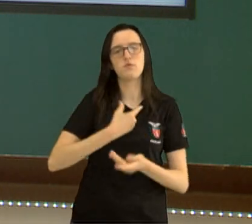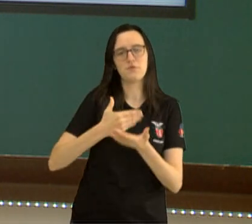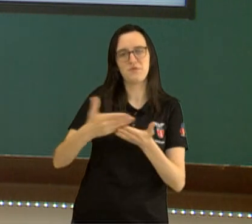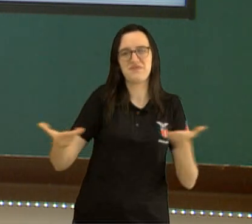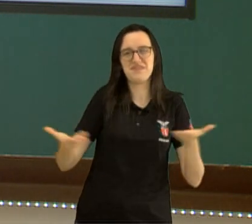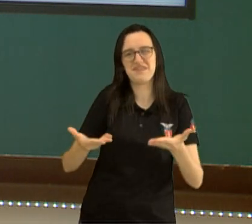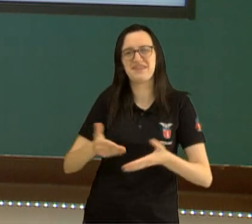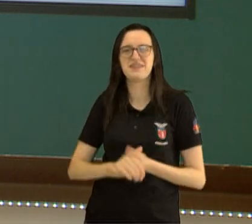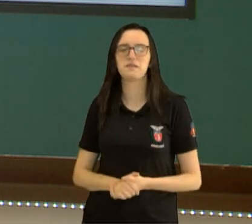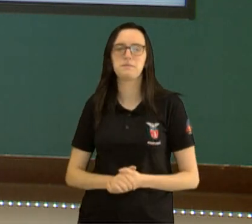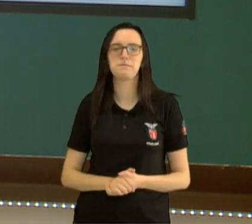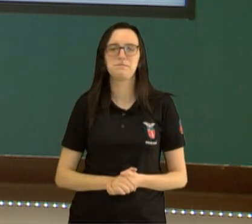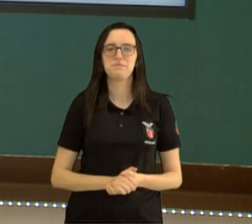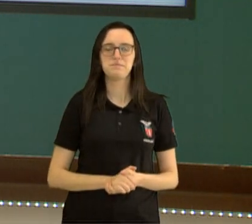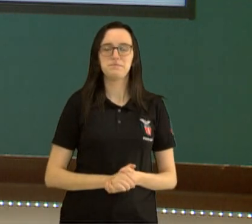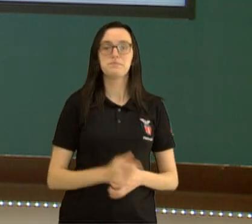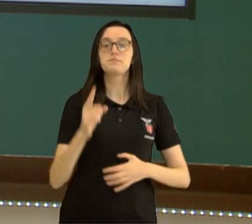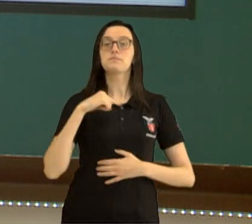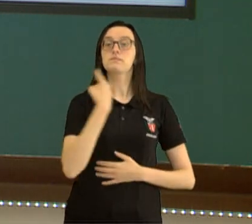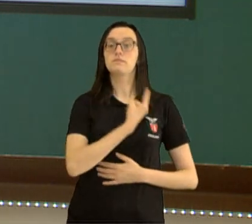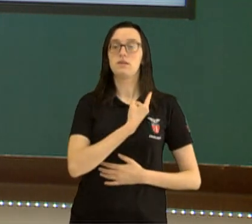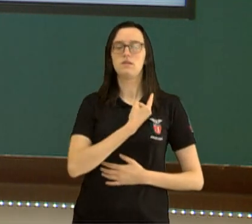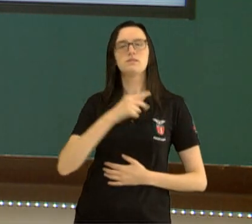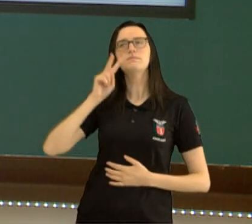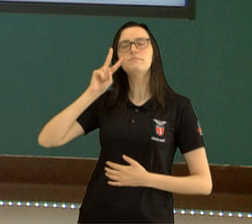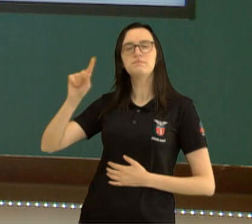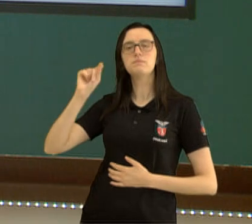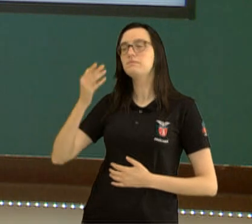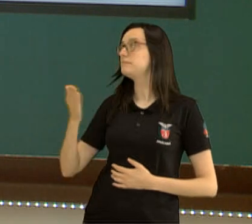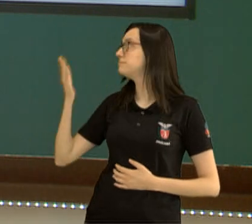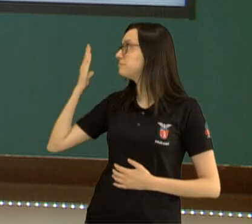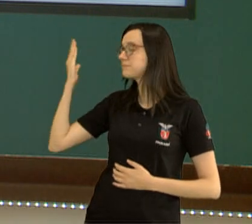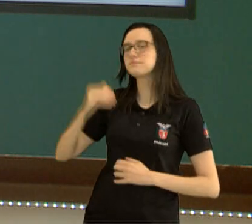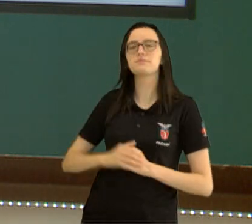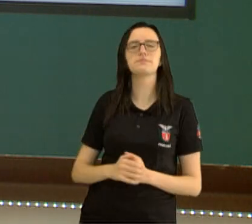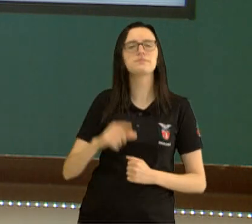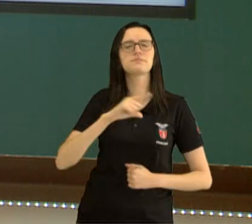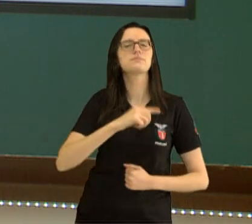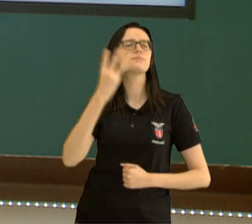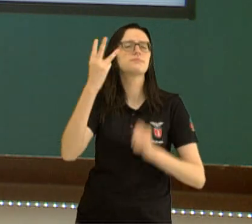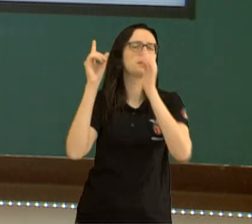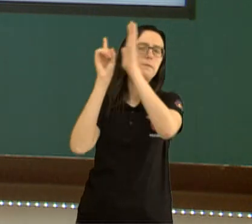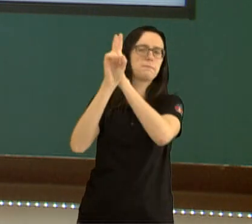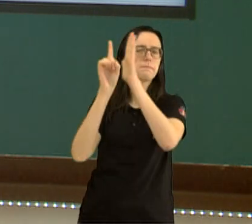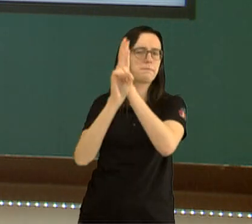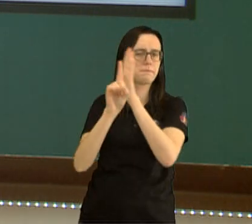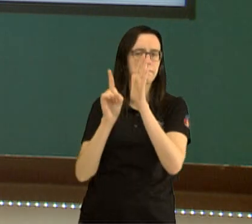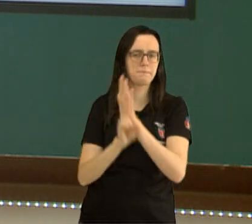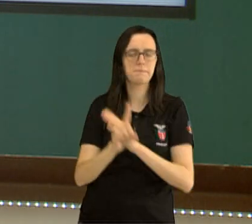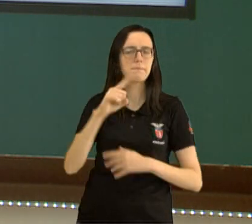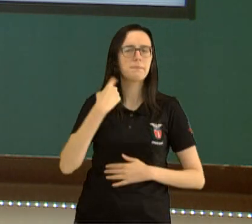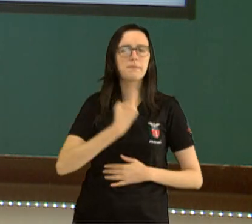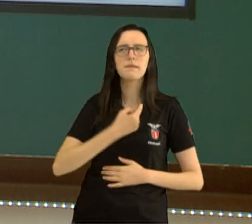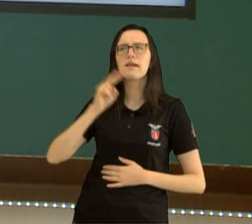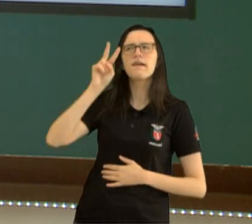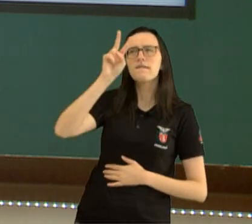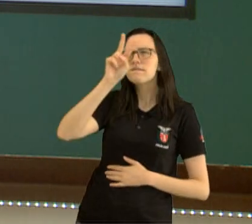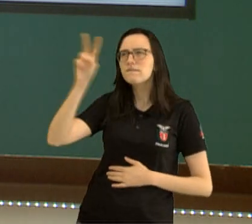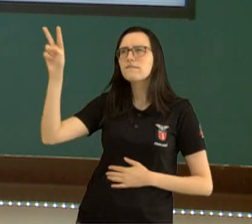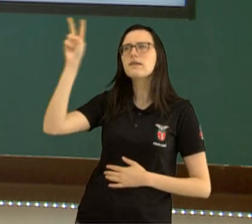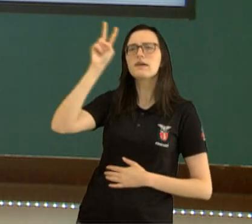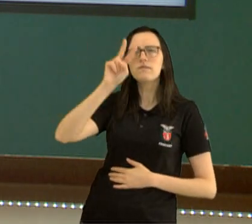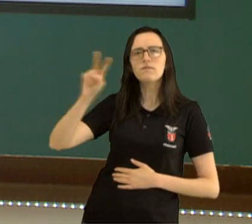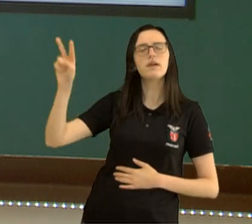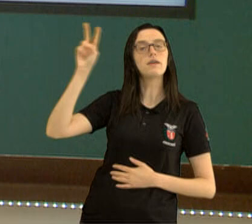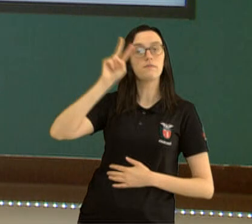lá. No nosso warm-up, eu tenho aqui para vocês 3 perguntas, ok? Vamos dar uma olhada em cada uma delas,